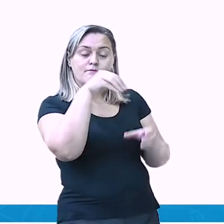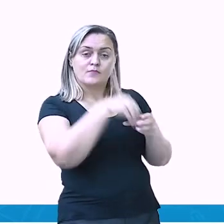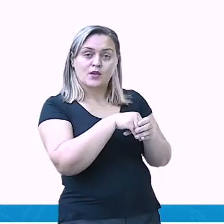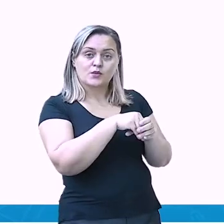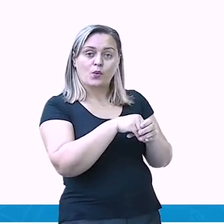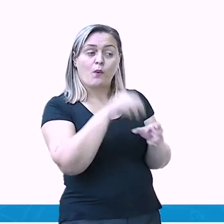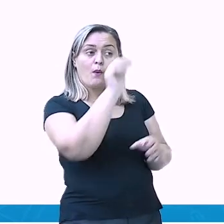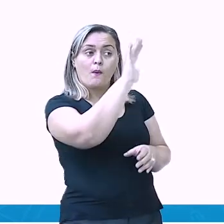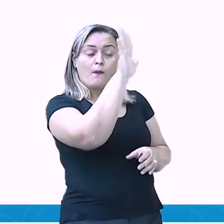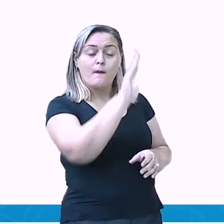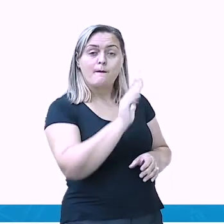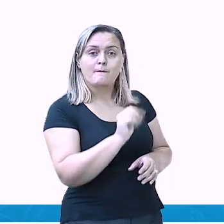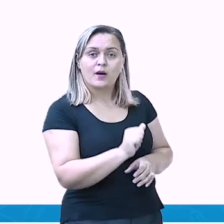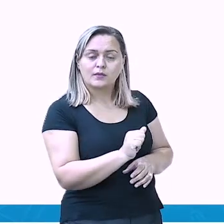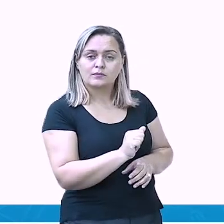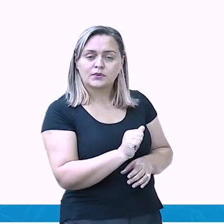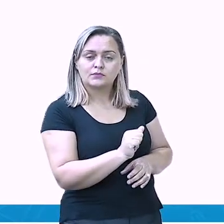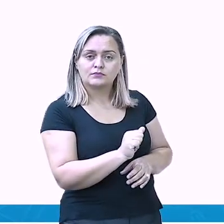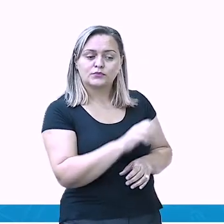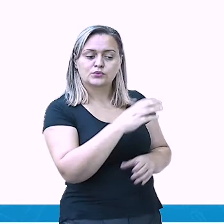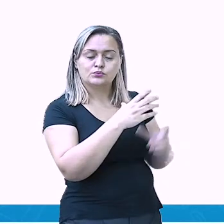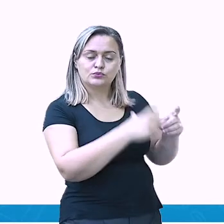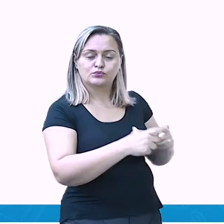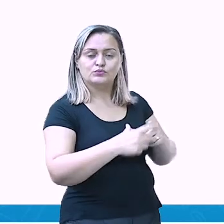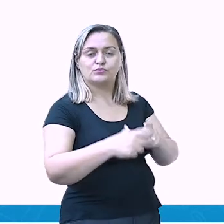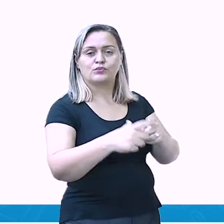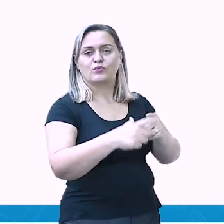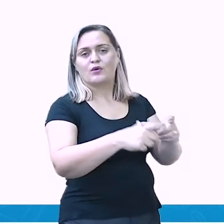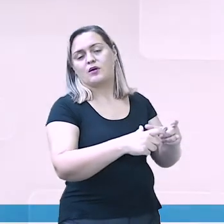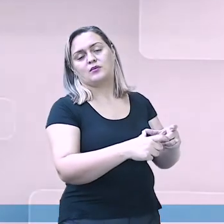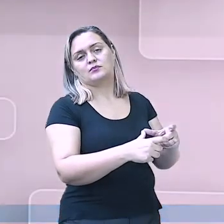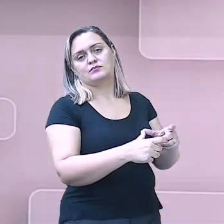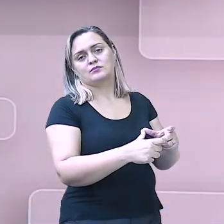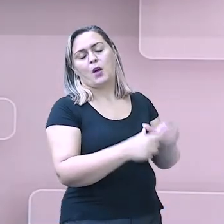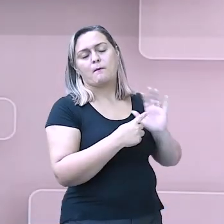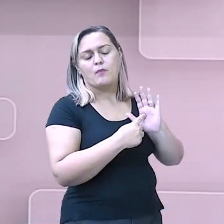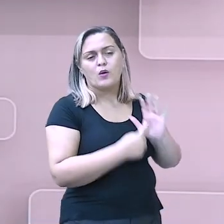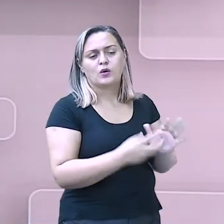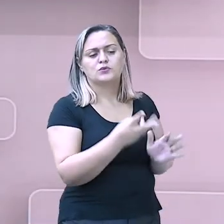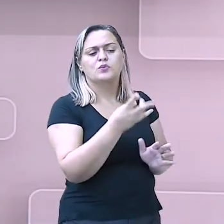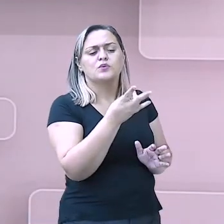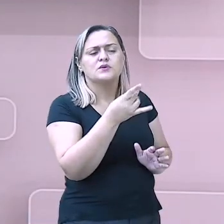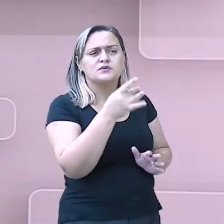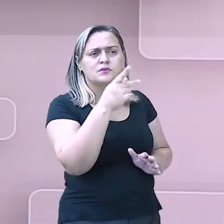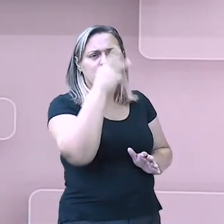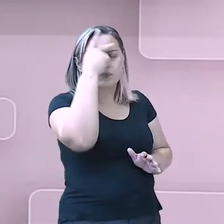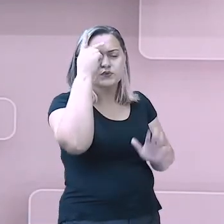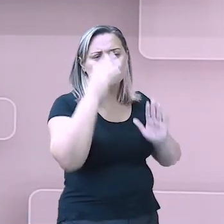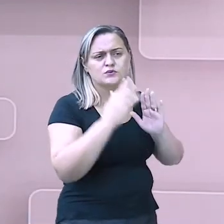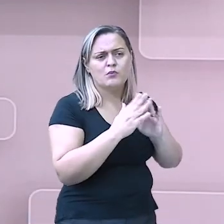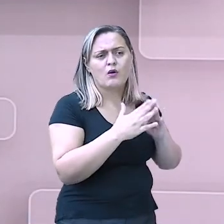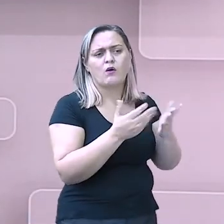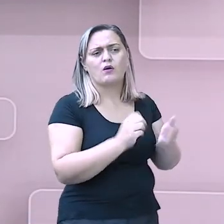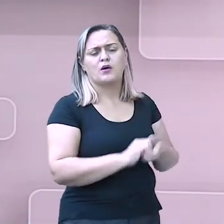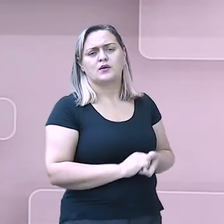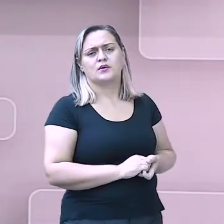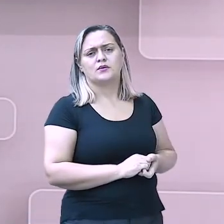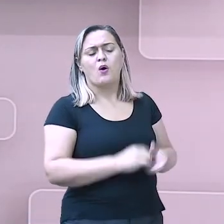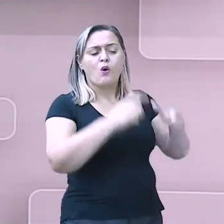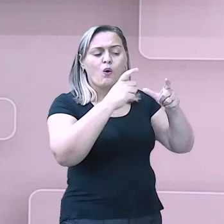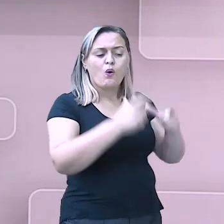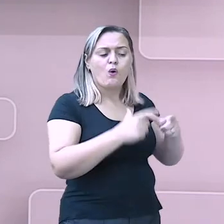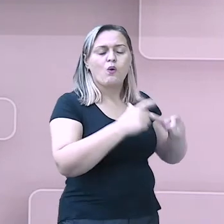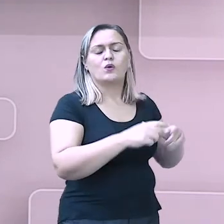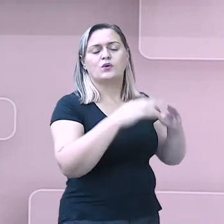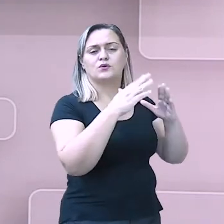casas? Qual é o número de habitantes que nós precisamos estar aptos para atender? Tá? Então, esse